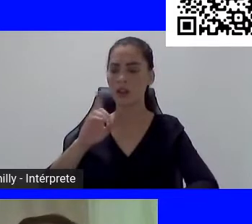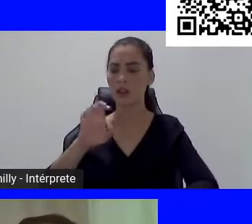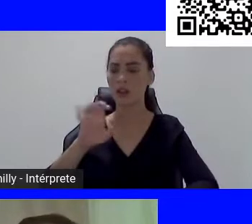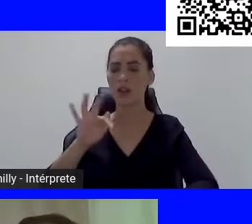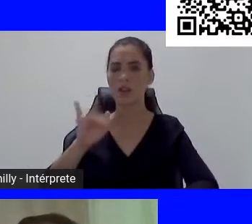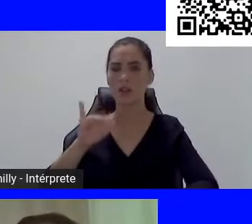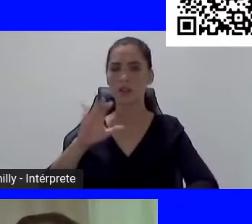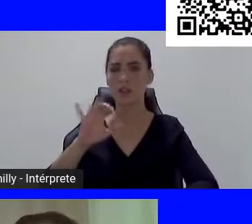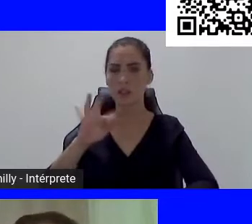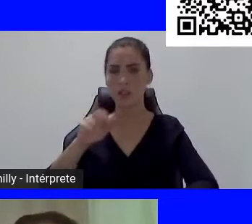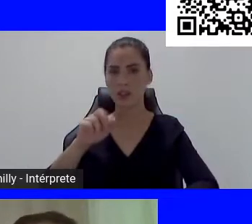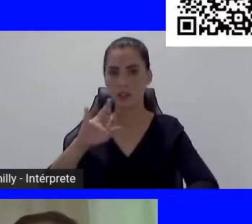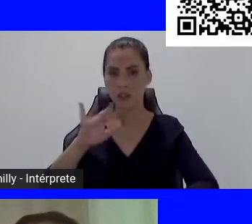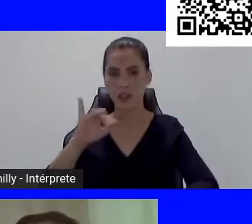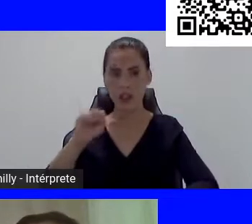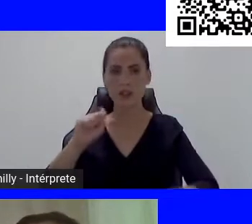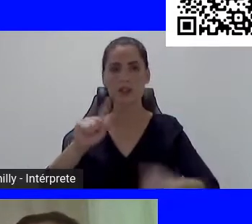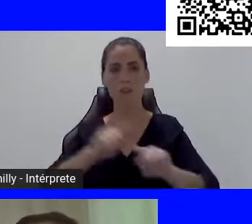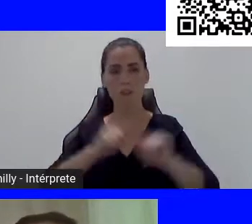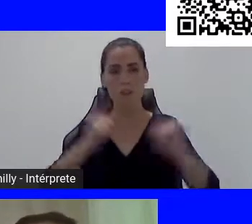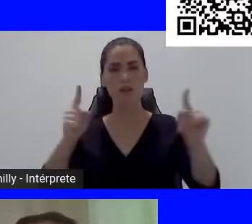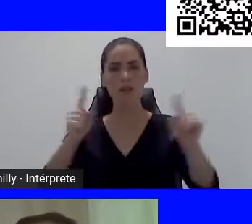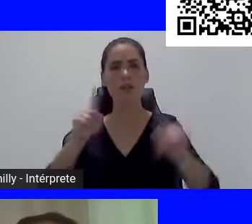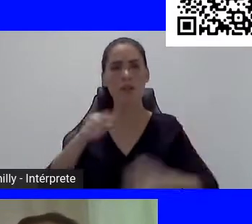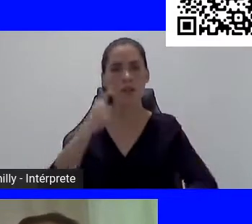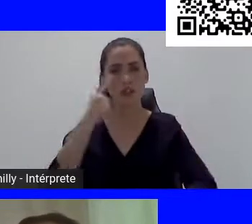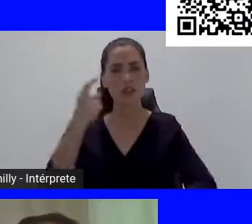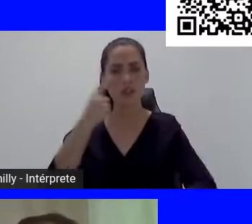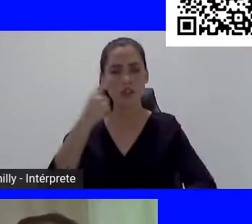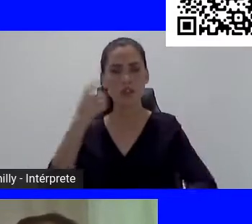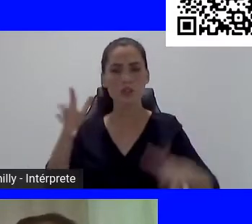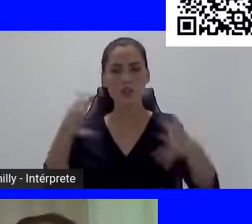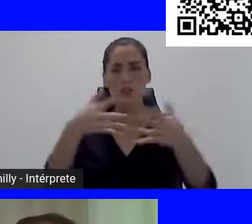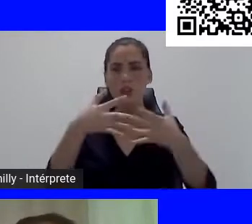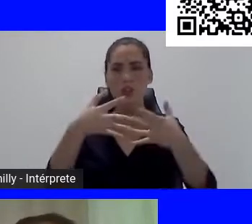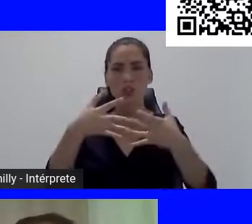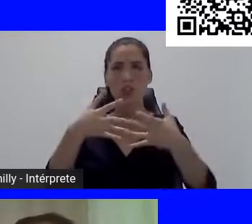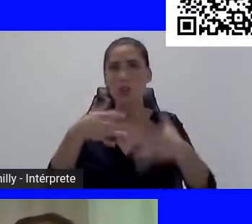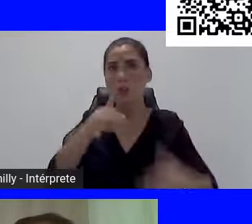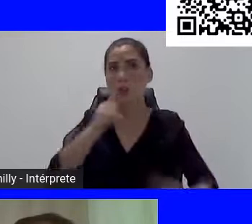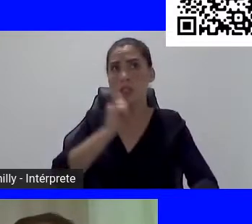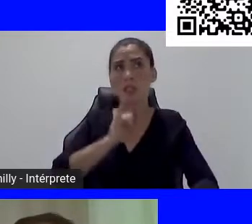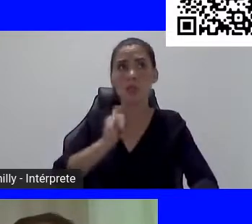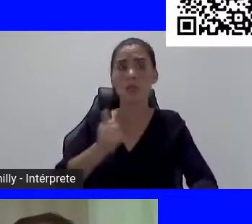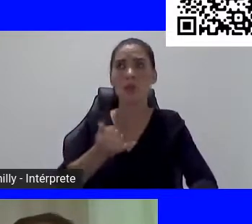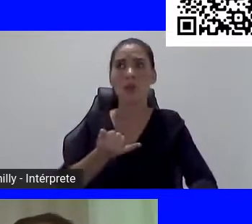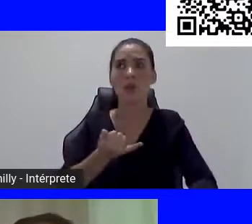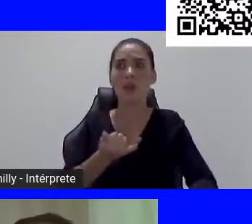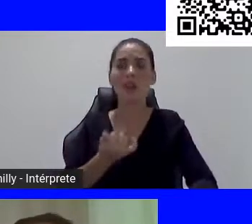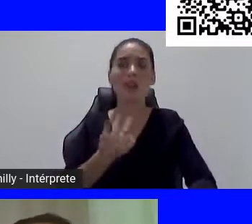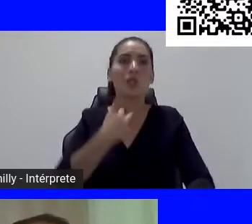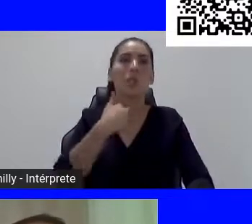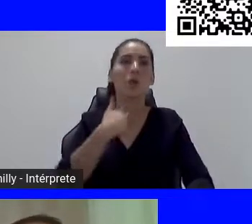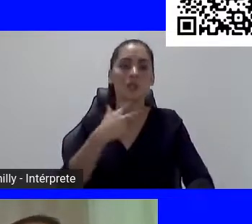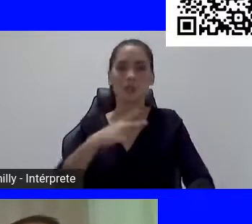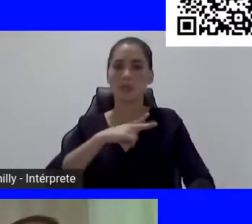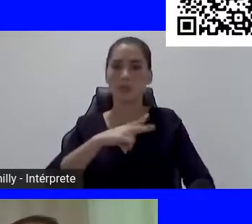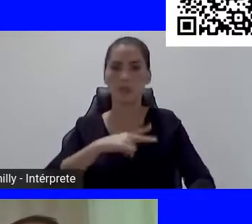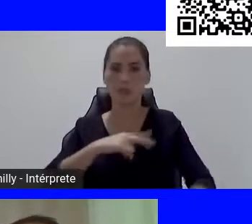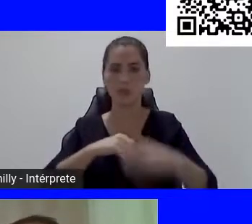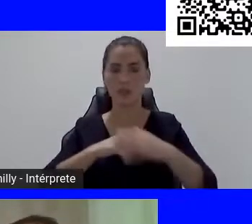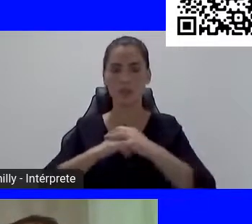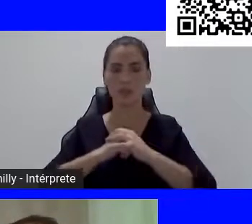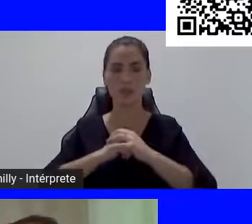nacional, relevante interesse coletivo, não podem ser privatizadas. Eu dou um exemplo, para não ficar só na teoria. Tem uma empresa que vai ser sempre